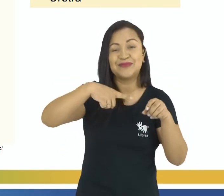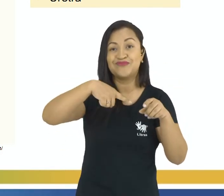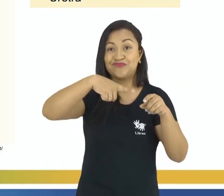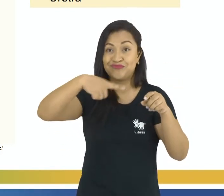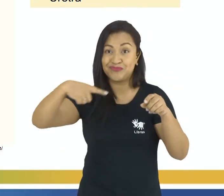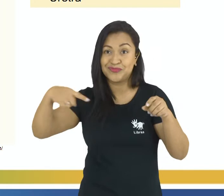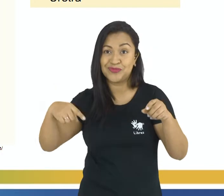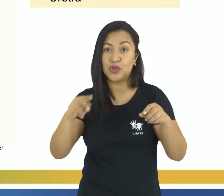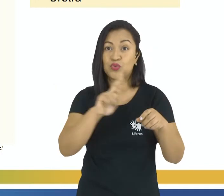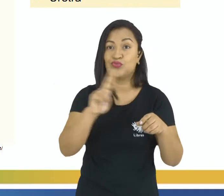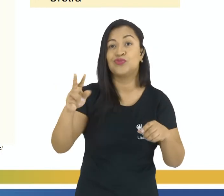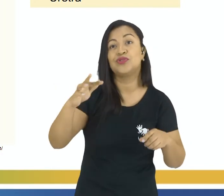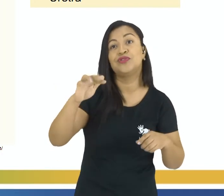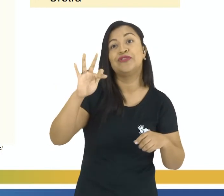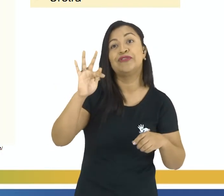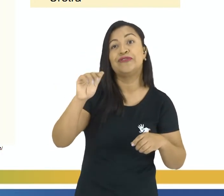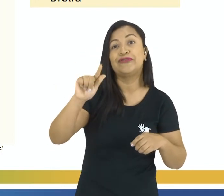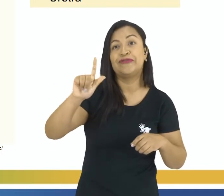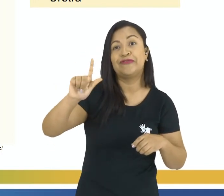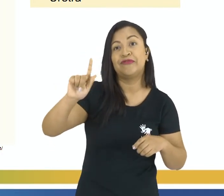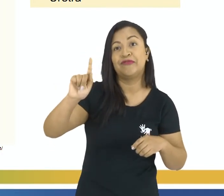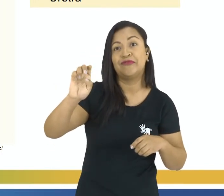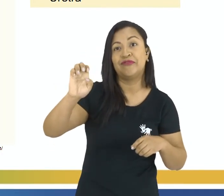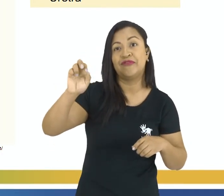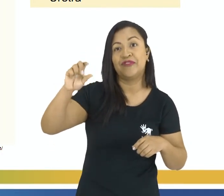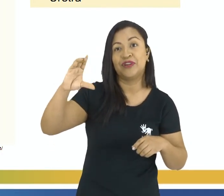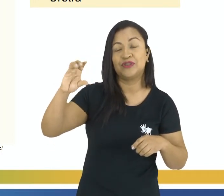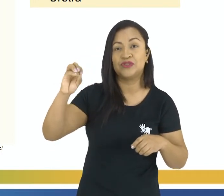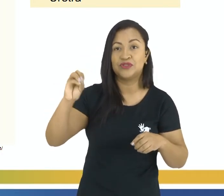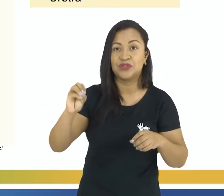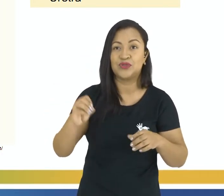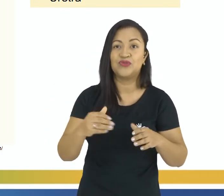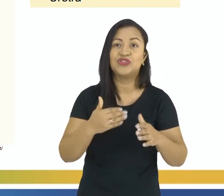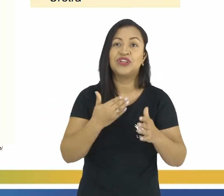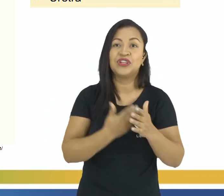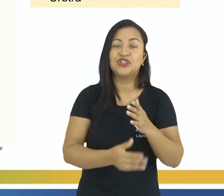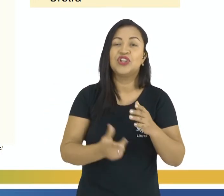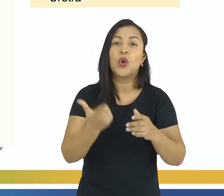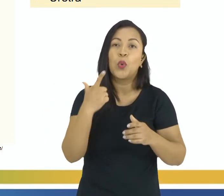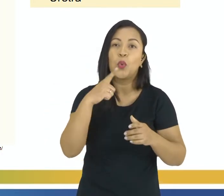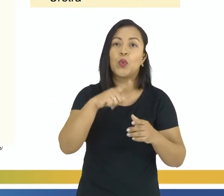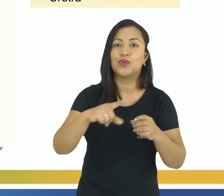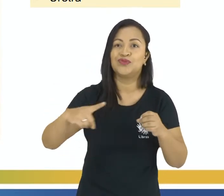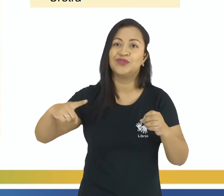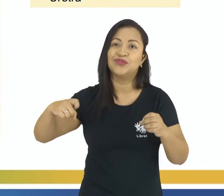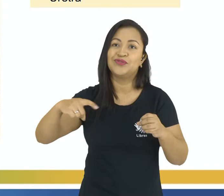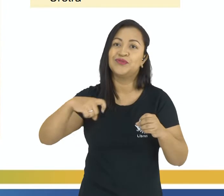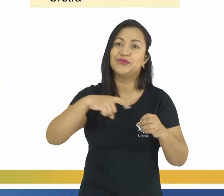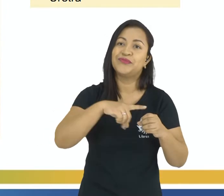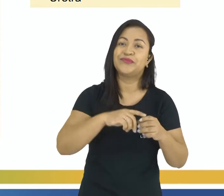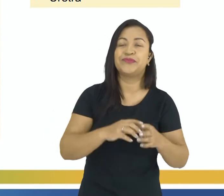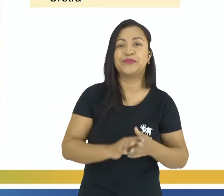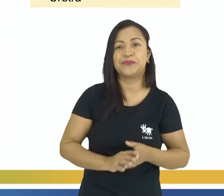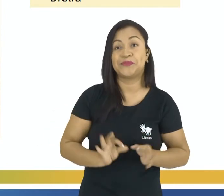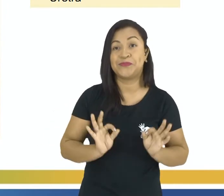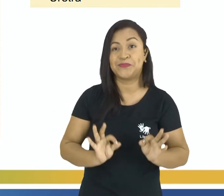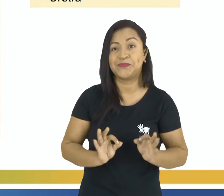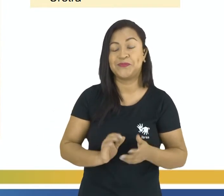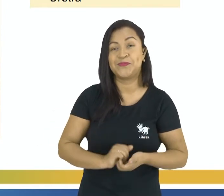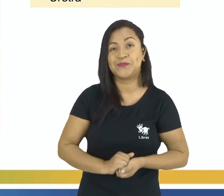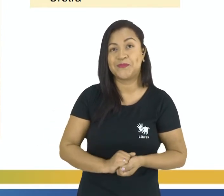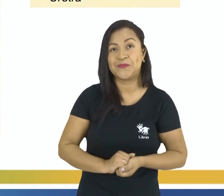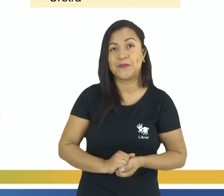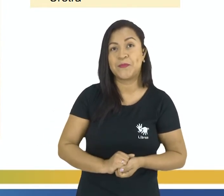de flagelo, que é a cauda que permite a locomoção desse espermatozoide. Eu trouxe essa